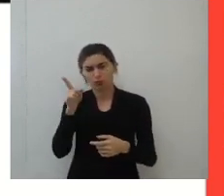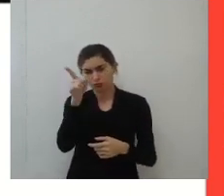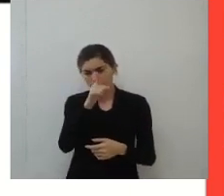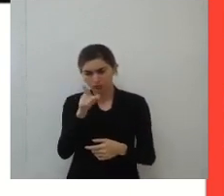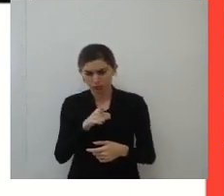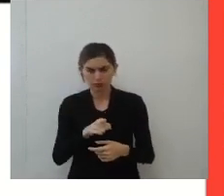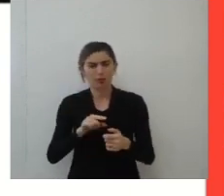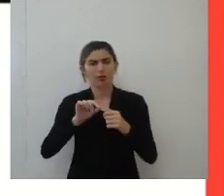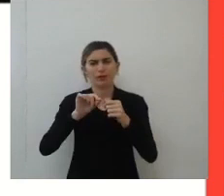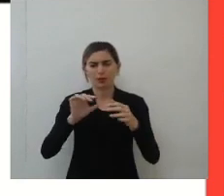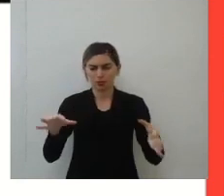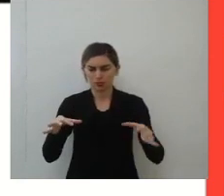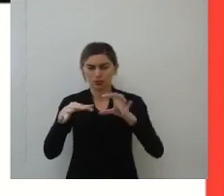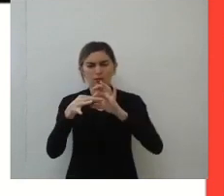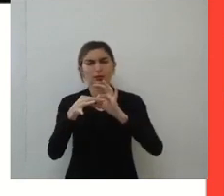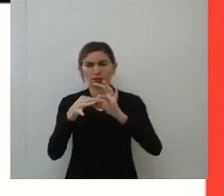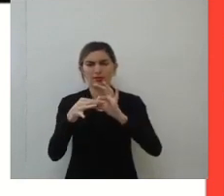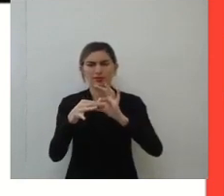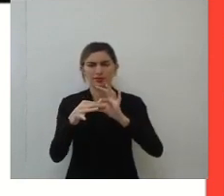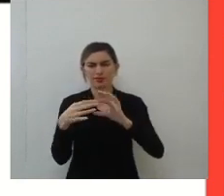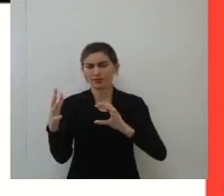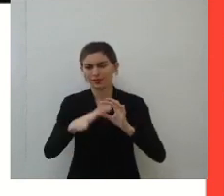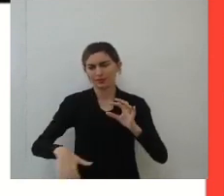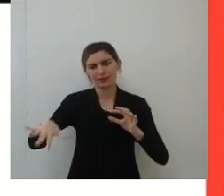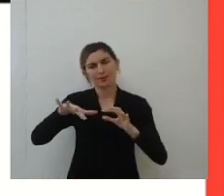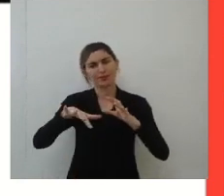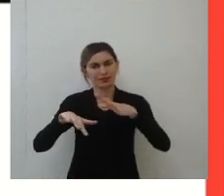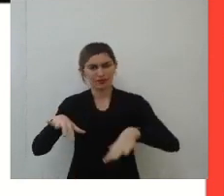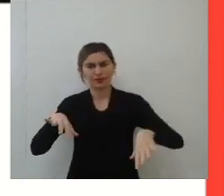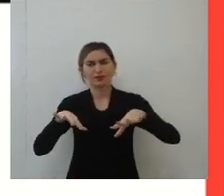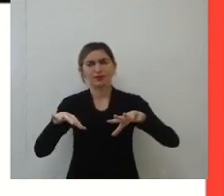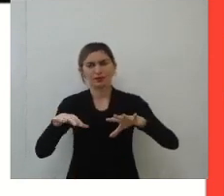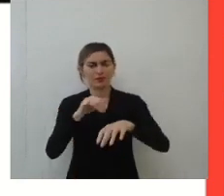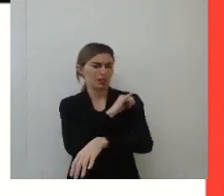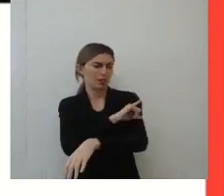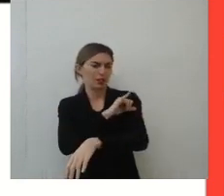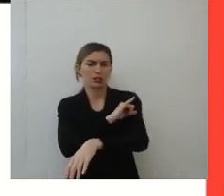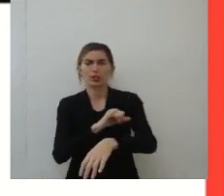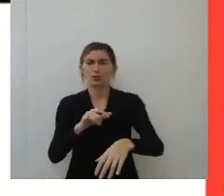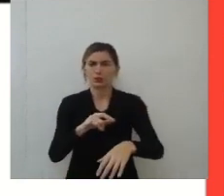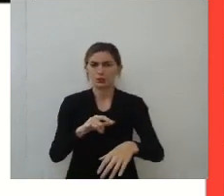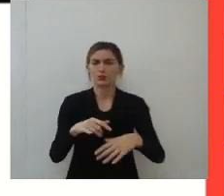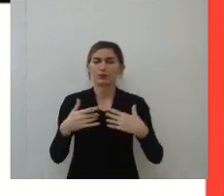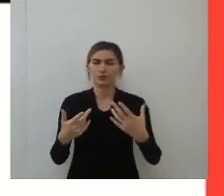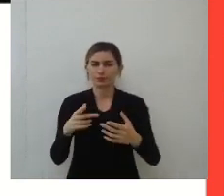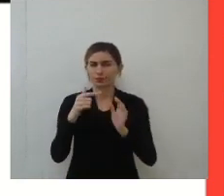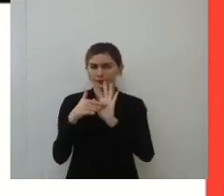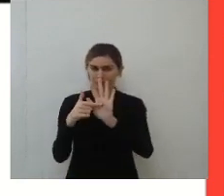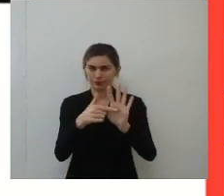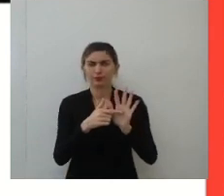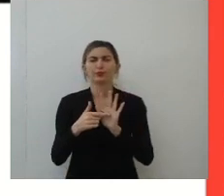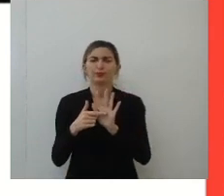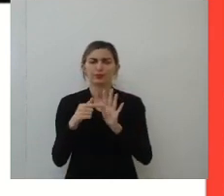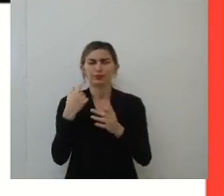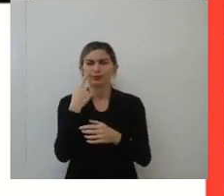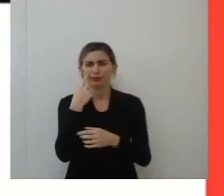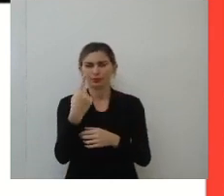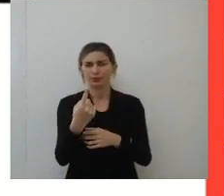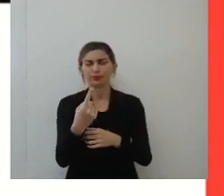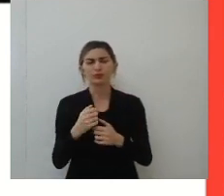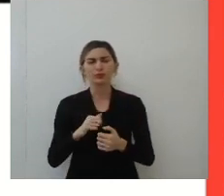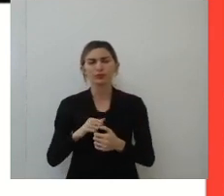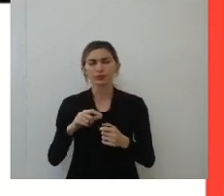encaminhada e que faz a ligação com a região metropolitana do Rio de Janeiro. Essa imagem, ela representa para a